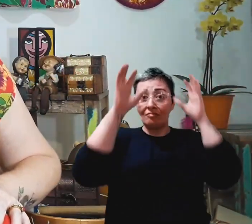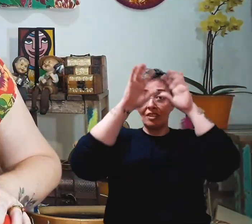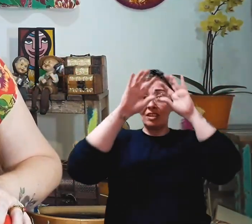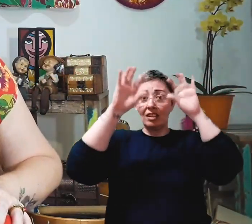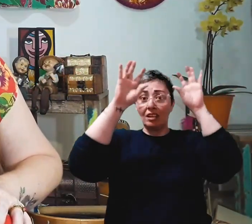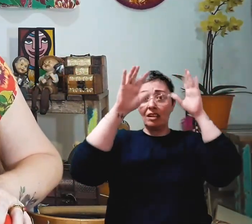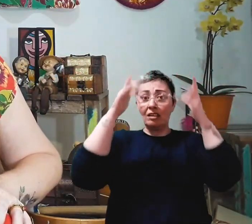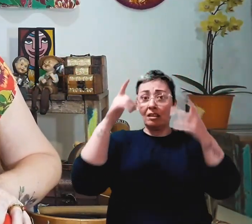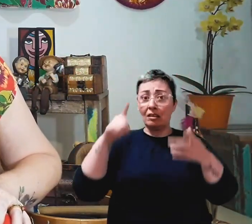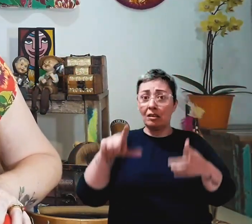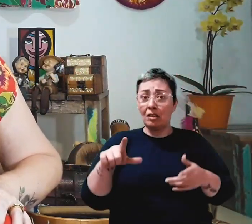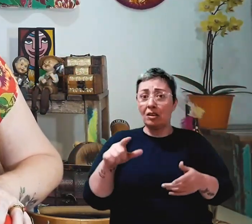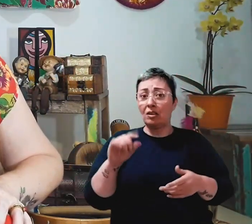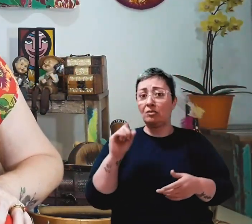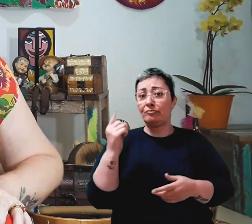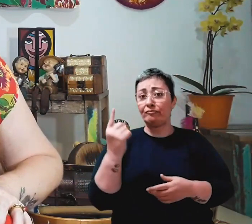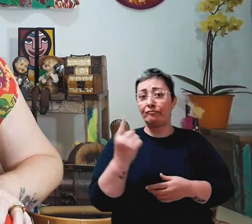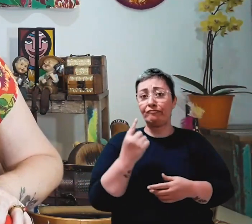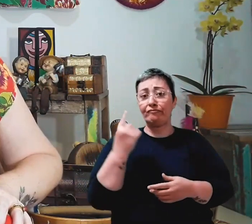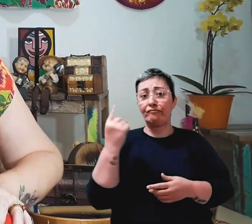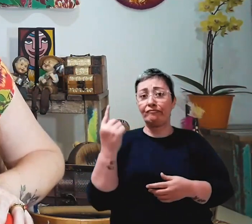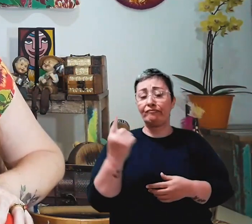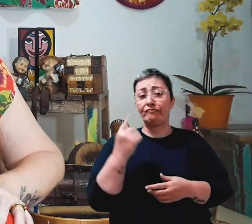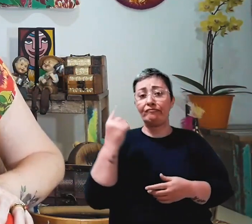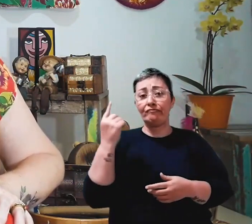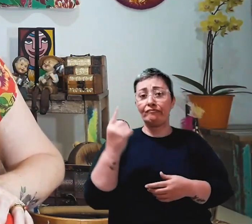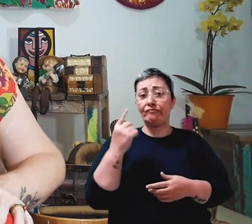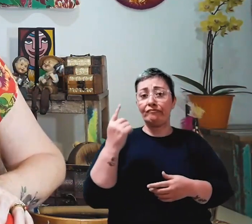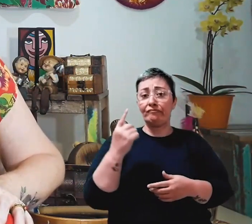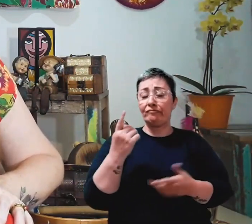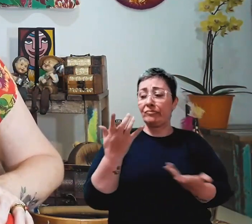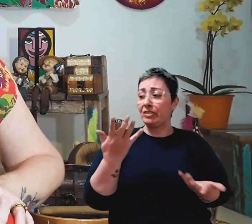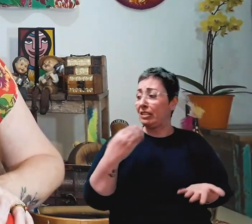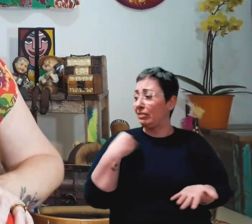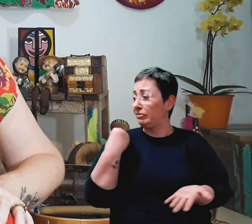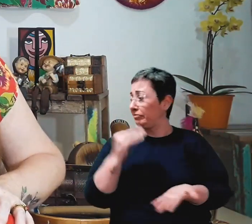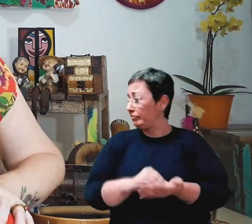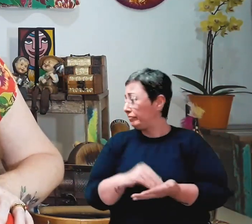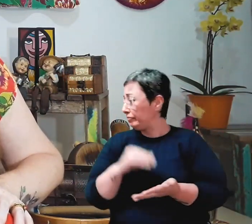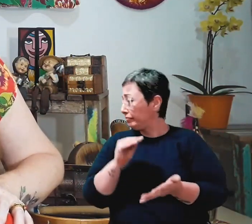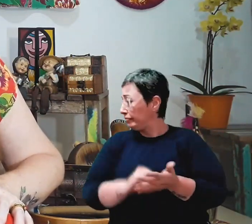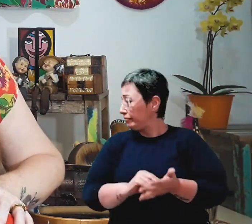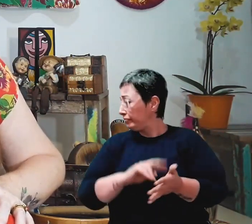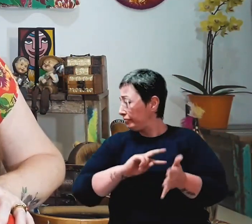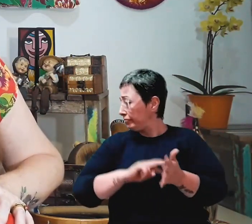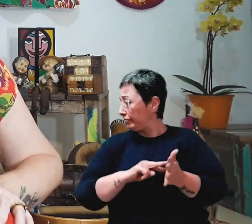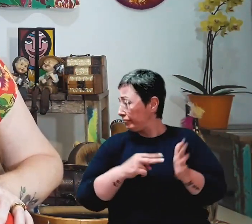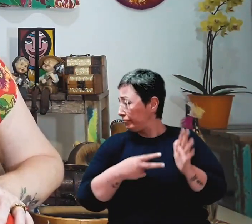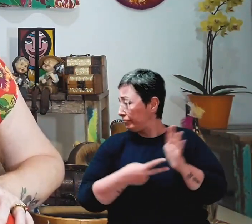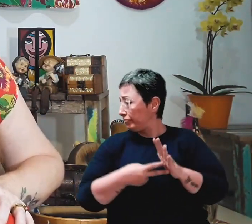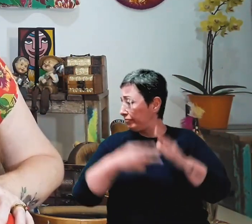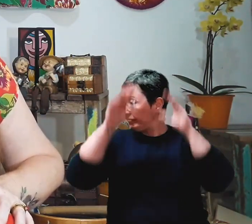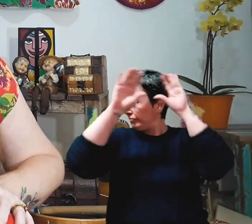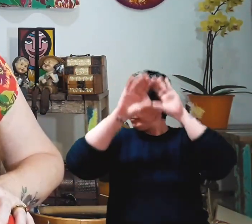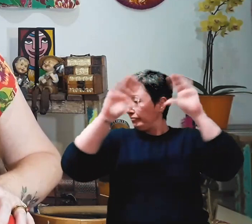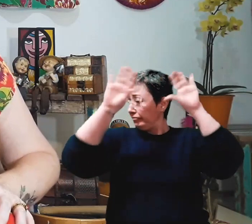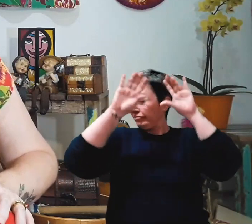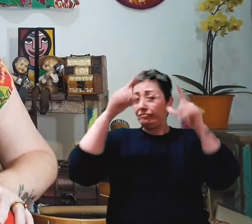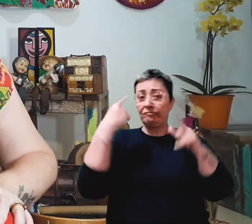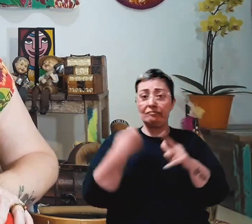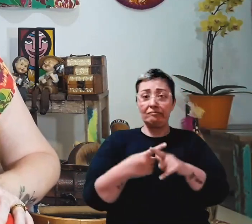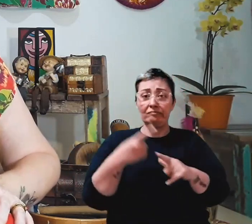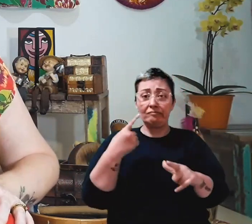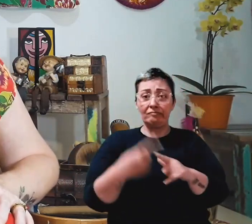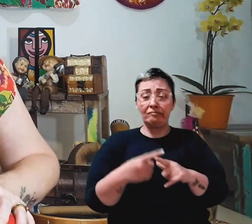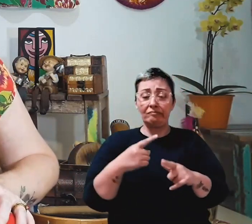de novo sozinha, sem ver sentido nenhum em ser uma nuvem no céu. E